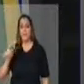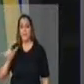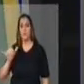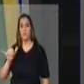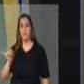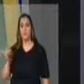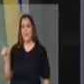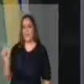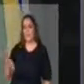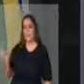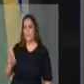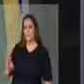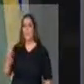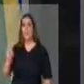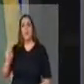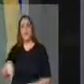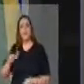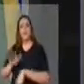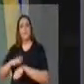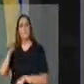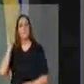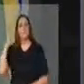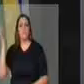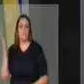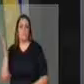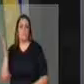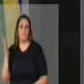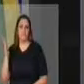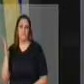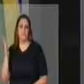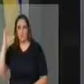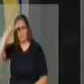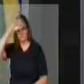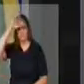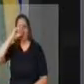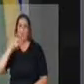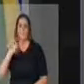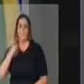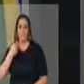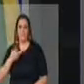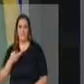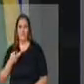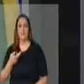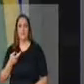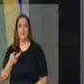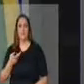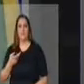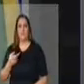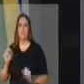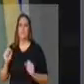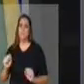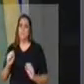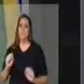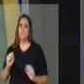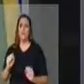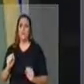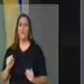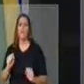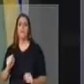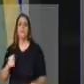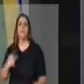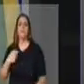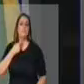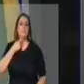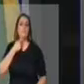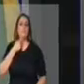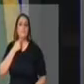forma mais fácil do paciente aprender a falar. Depois de dias da cirurgia, ele já pode posicionar a laringe no